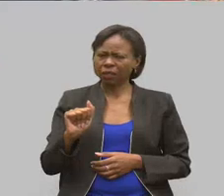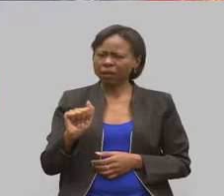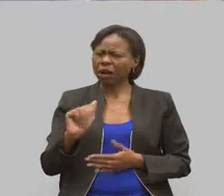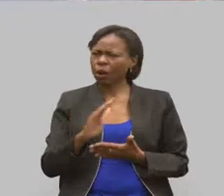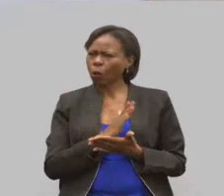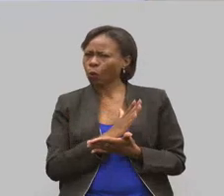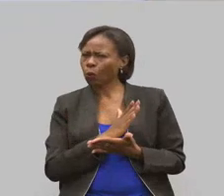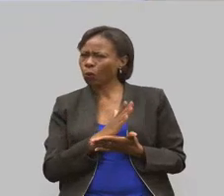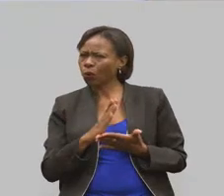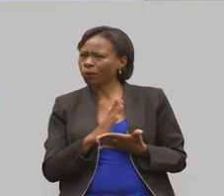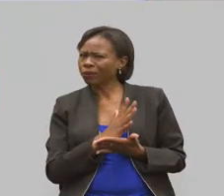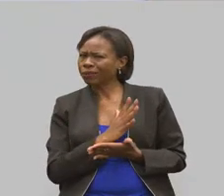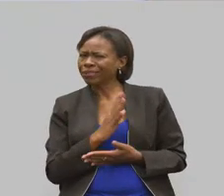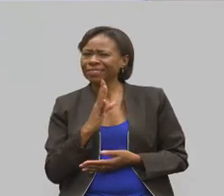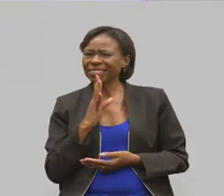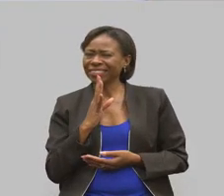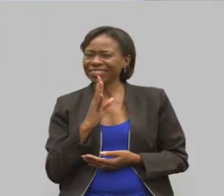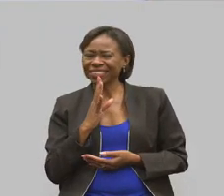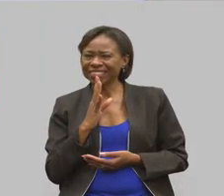e